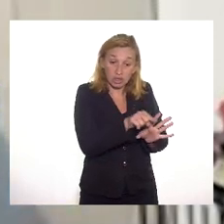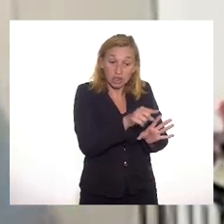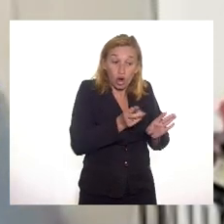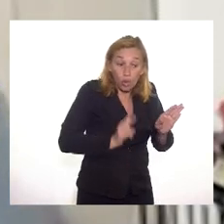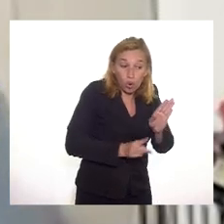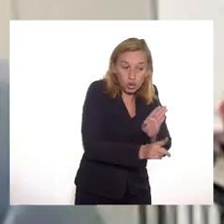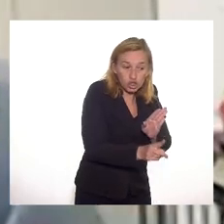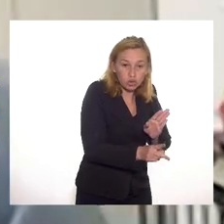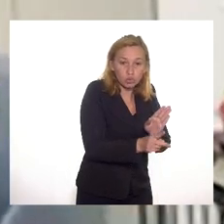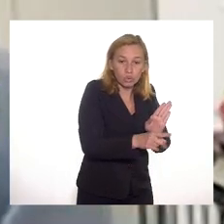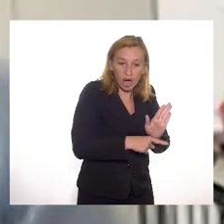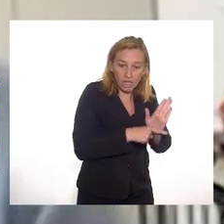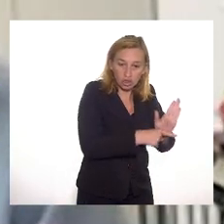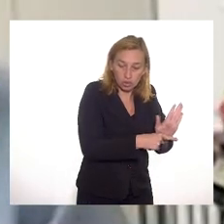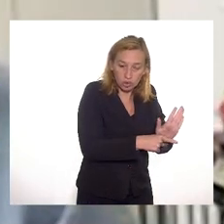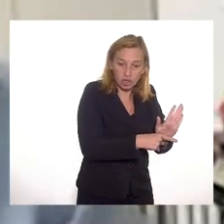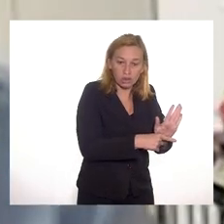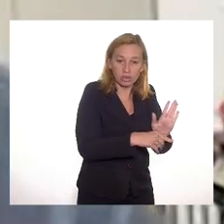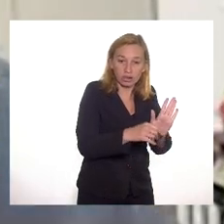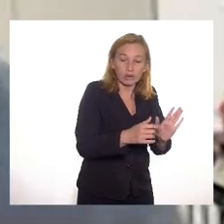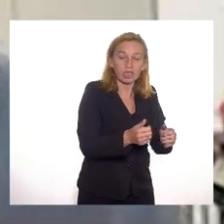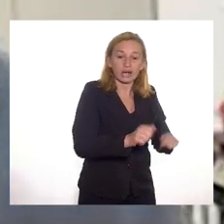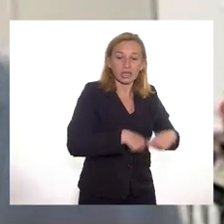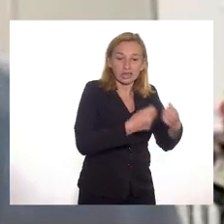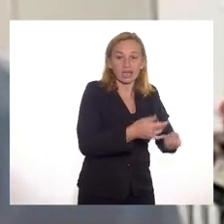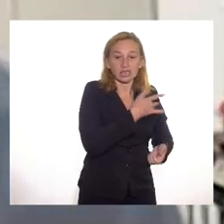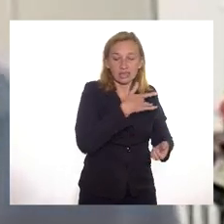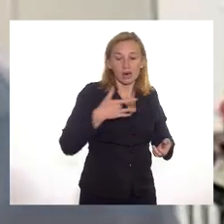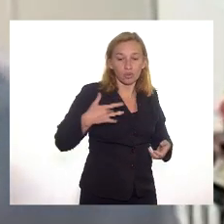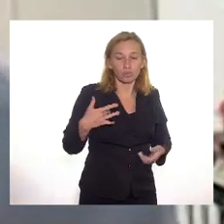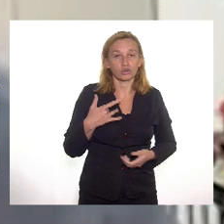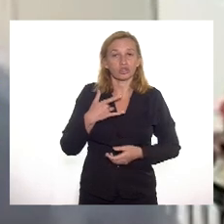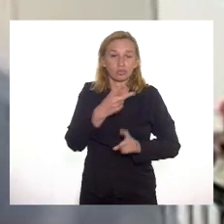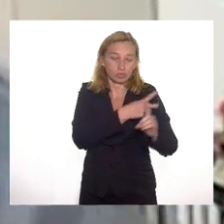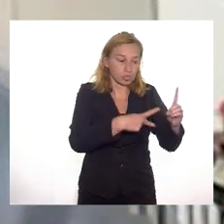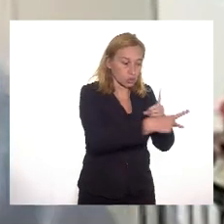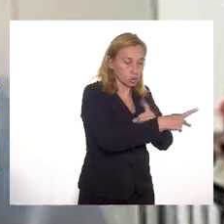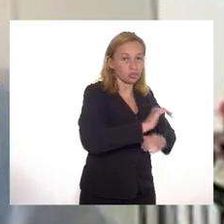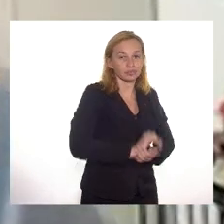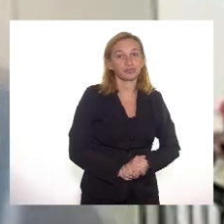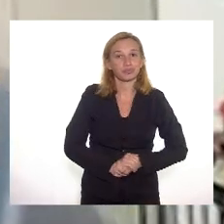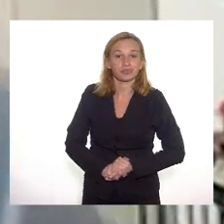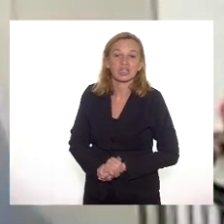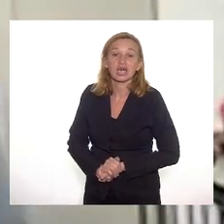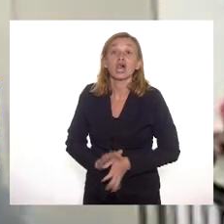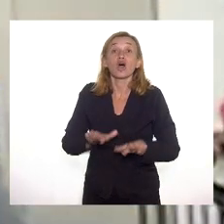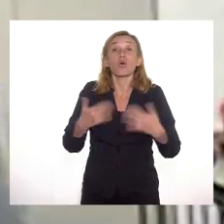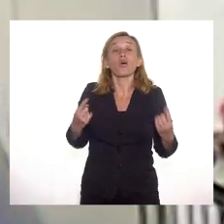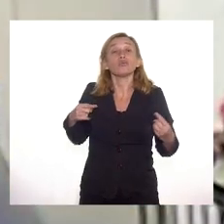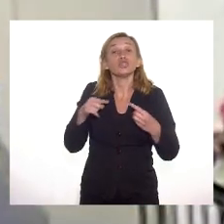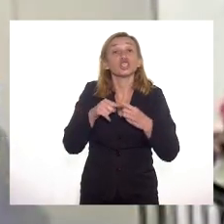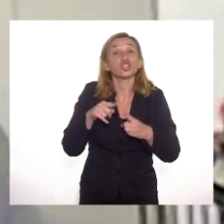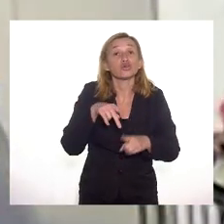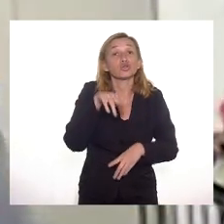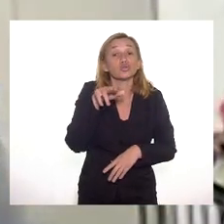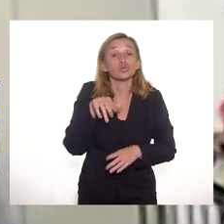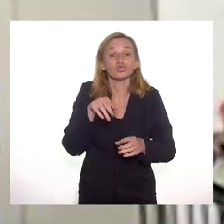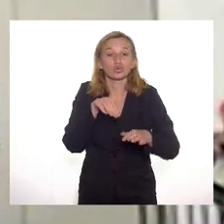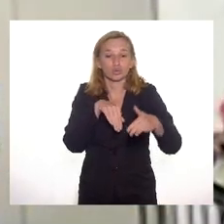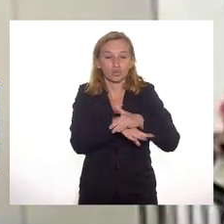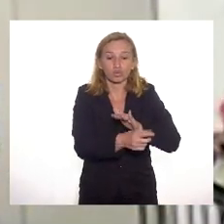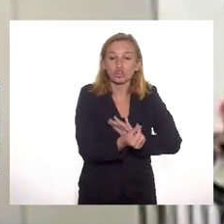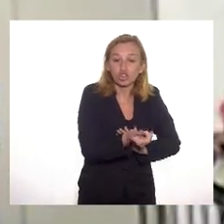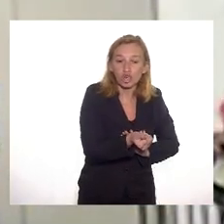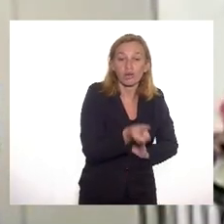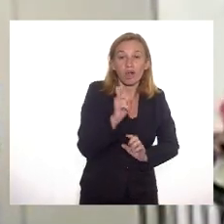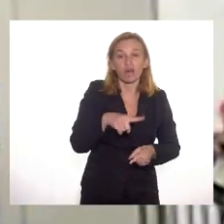continue contribuindo para garantir saúde financeira para o Rio Previdência. Mas qual é o objetivo desse fundo? Isso também é um debate importante,